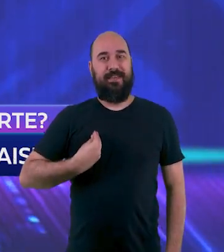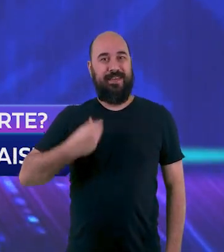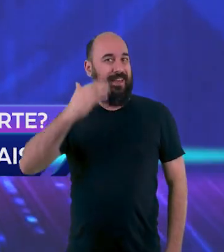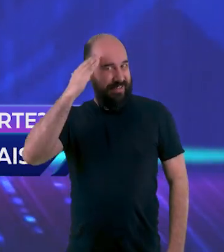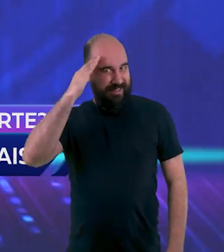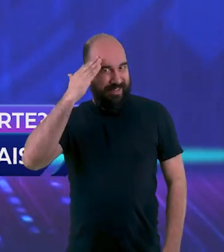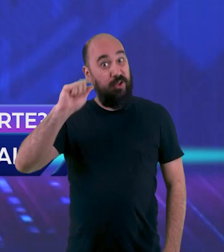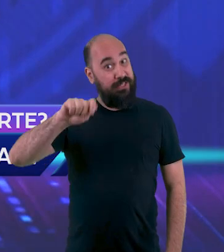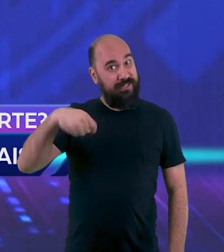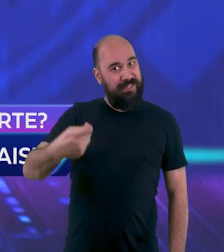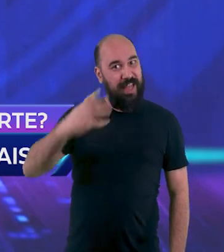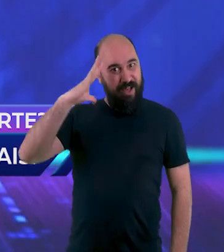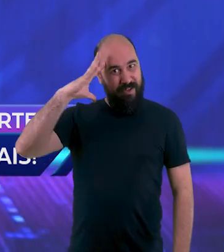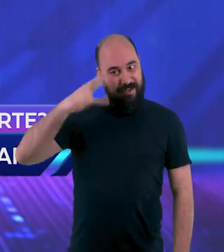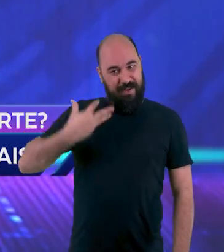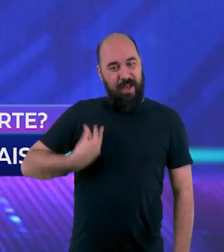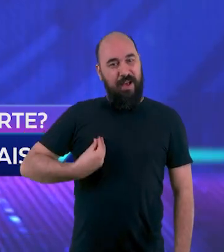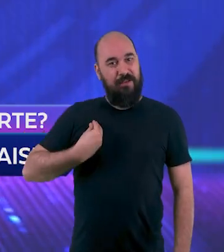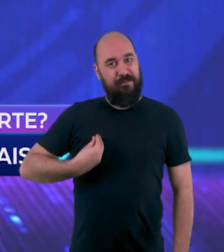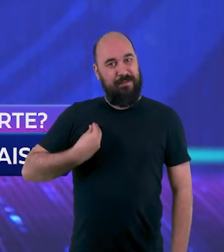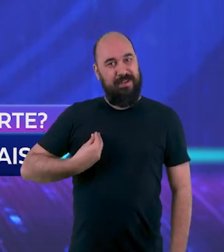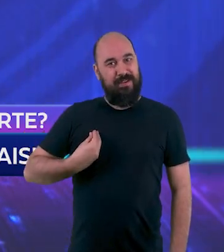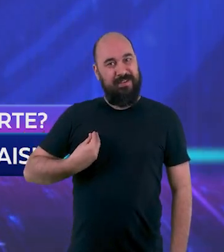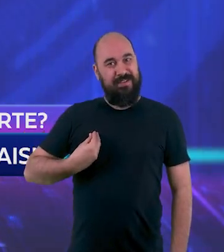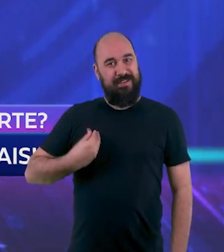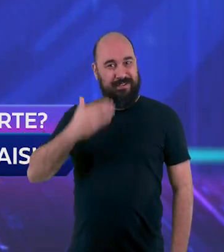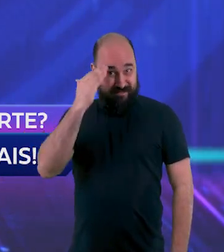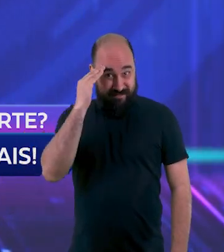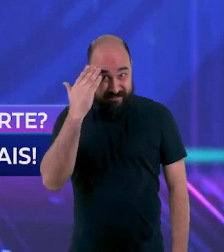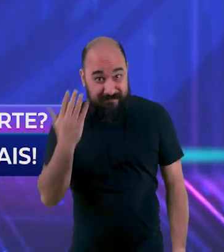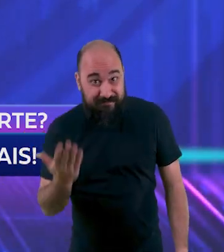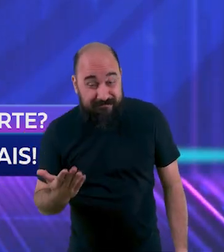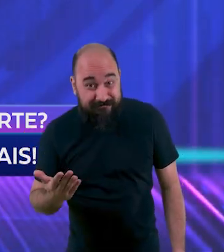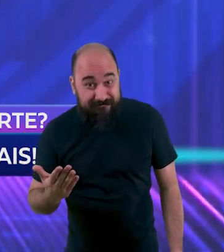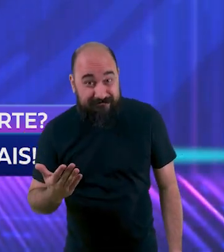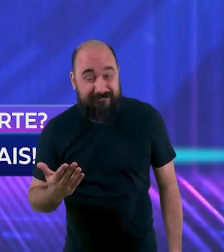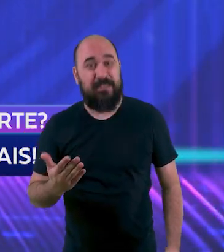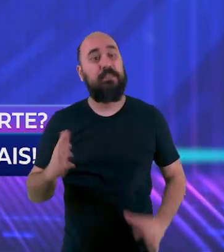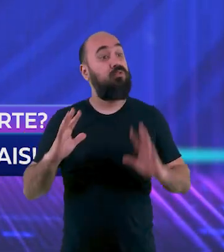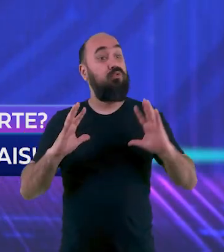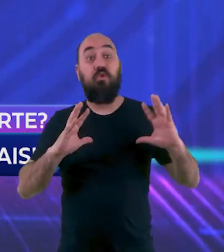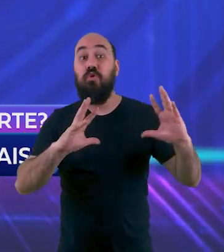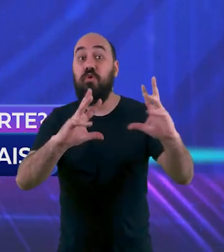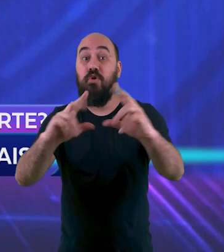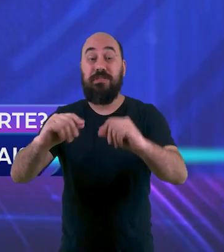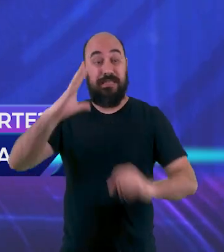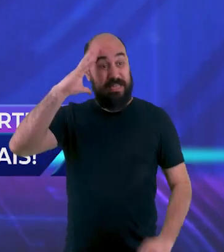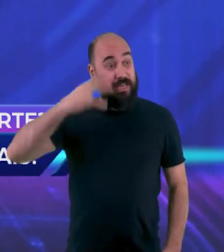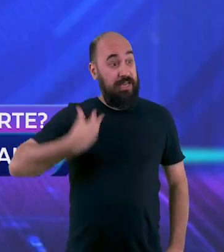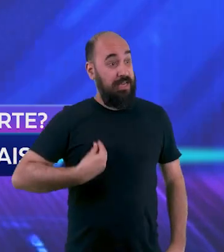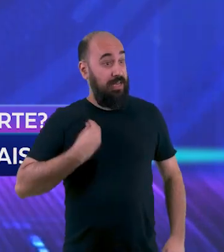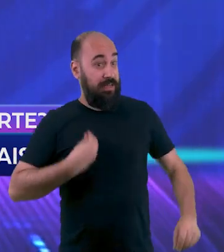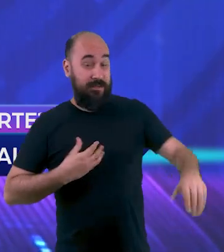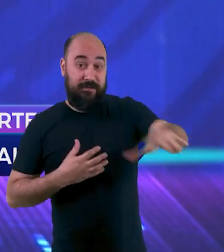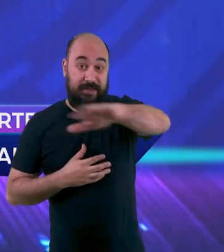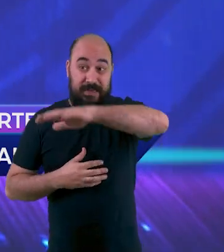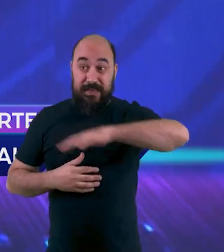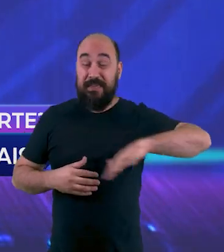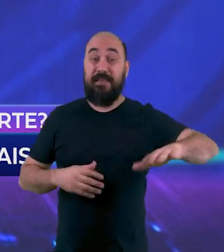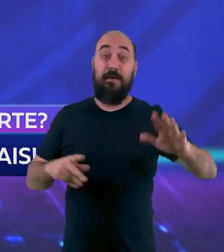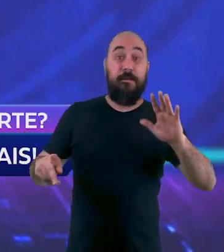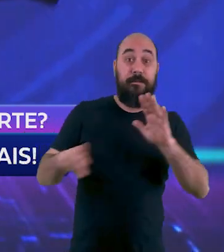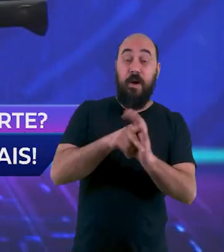alma vivente. E o que o texto está dizendo para nós aqui é que todas as almas pertencem ao Senhor. Ou seja, todas